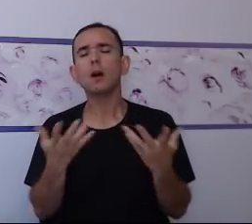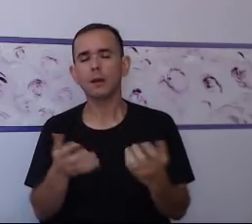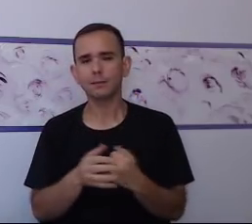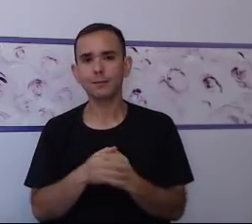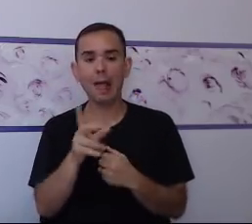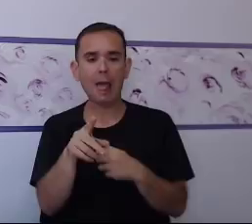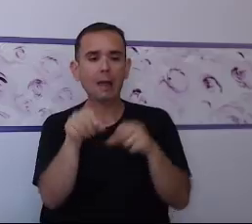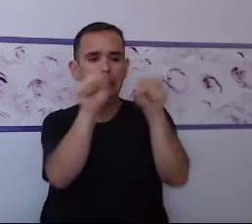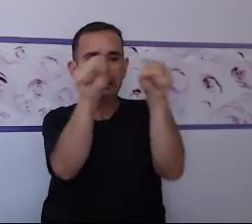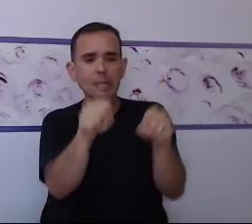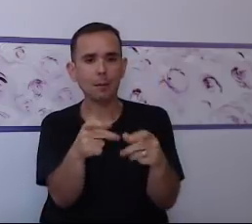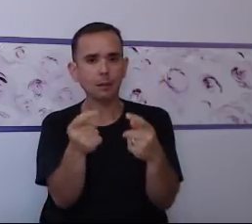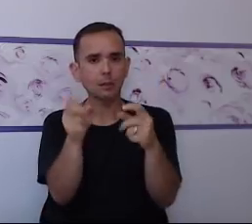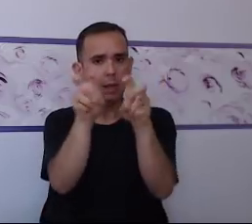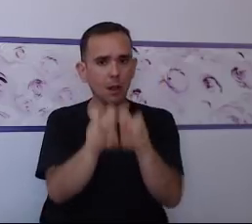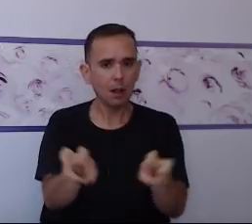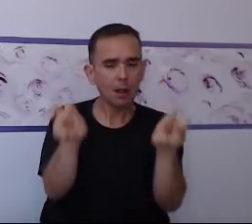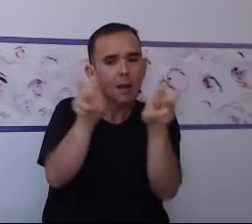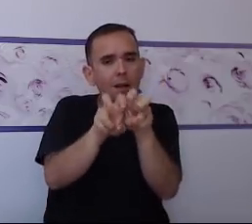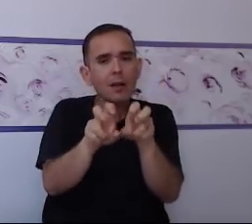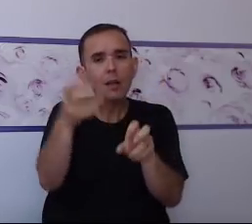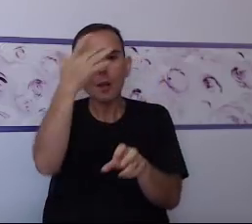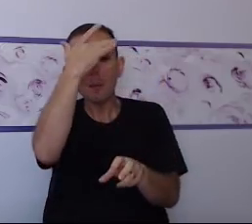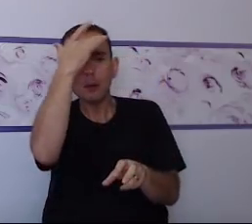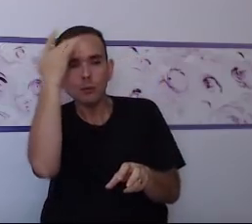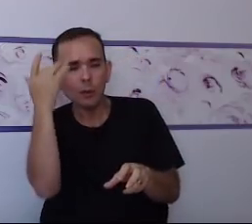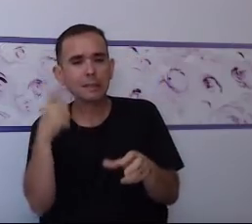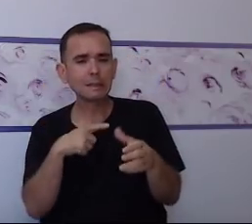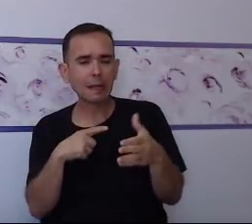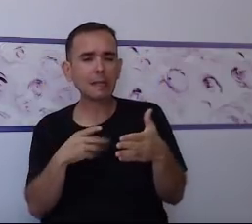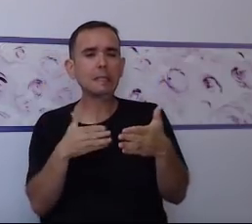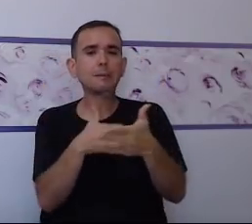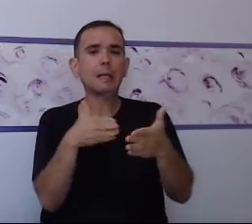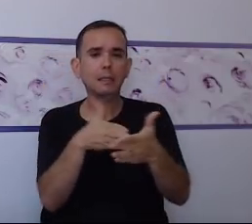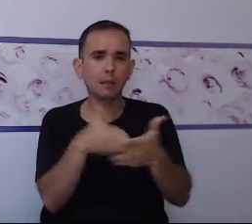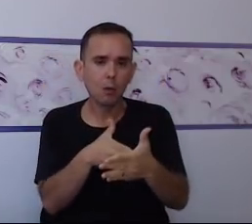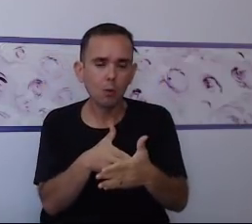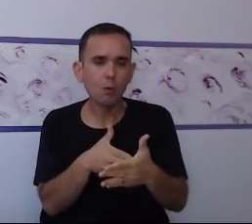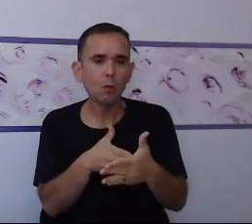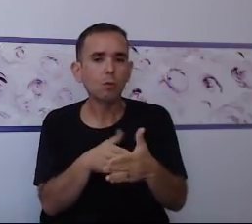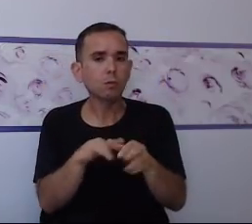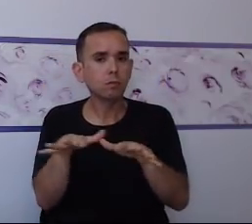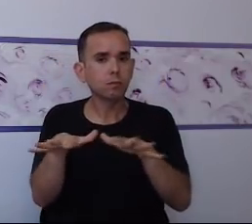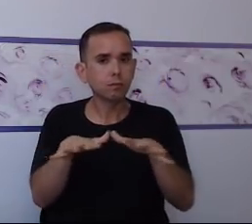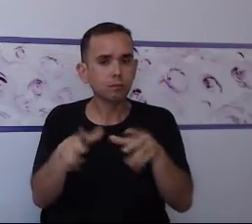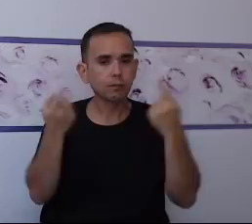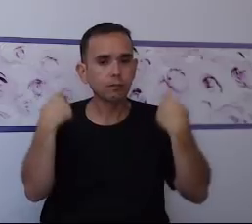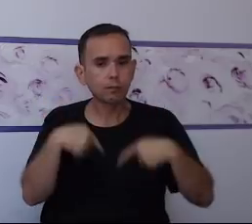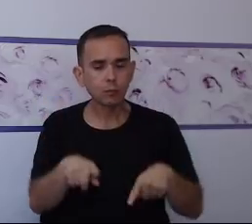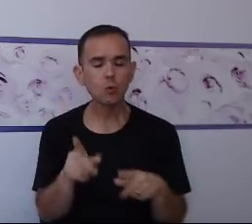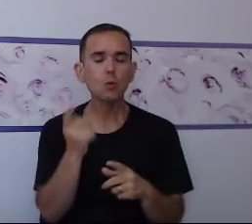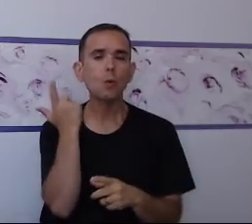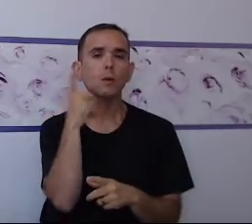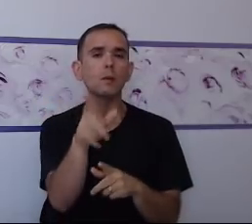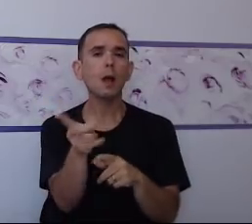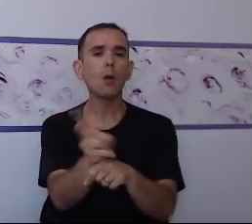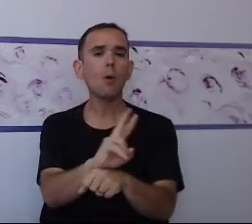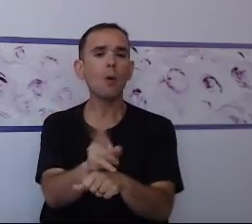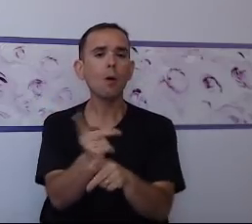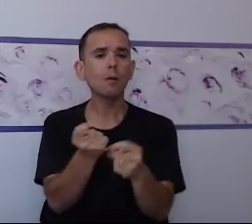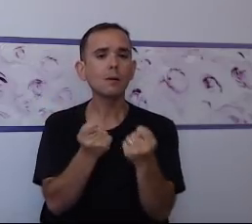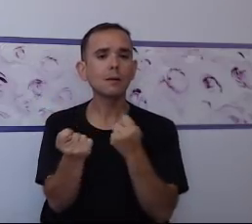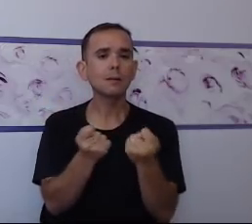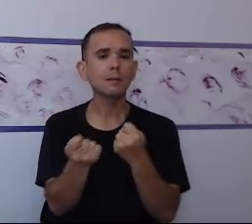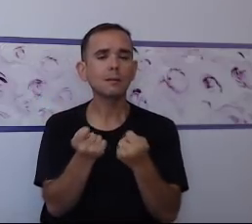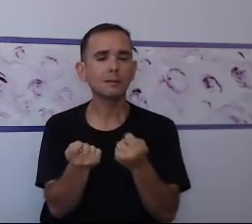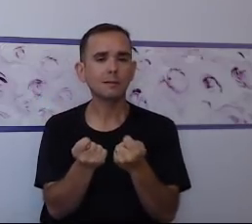São sistemas eletrônicos, né, que permitem que as pessoas com limitação locomotora consigam controlar por